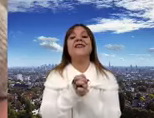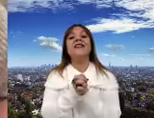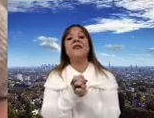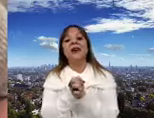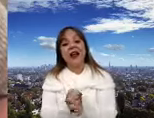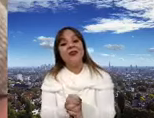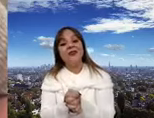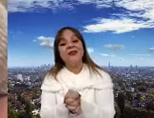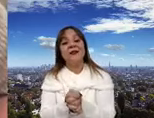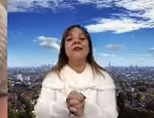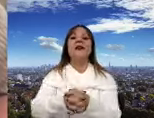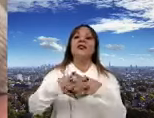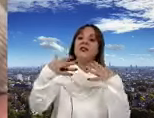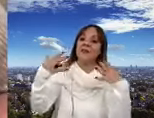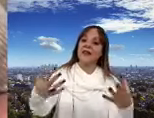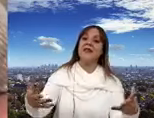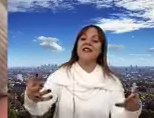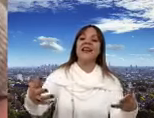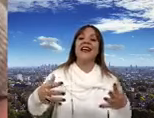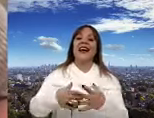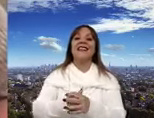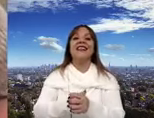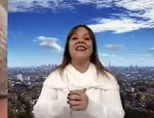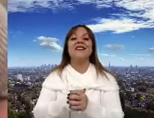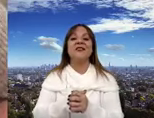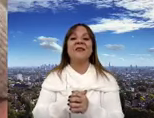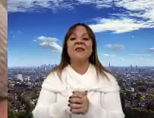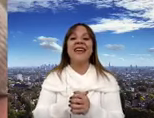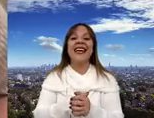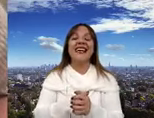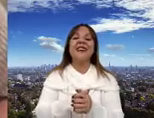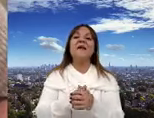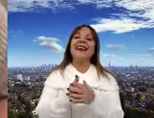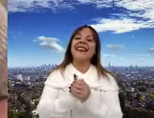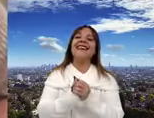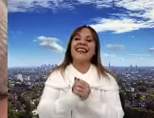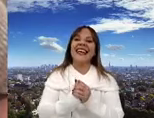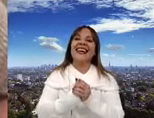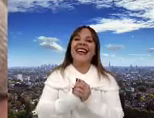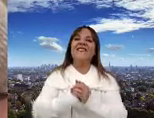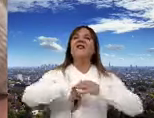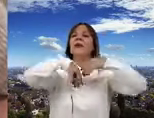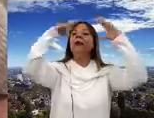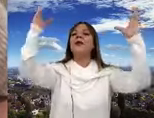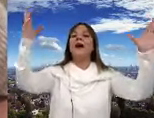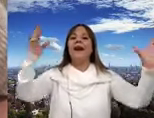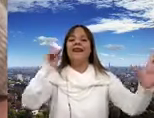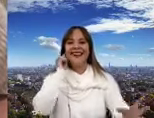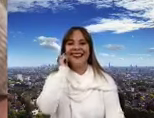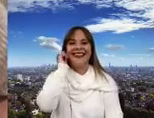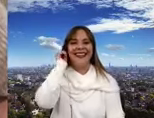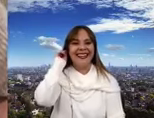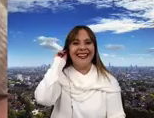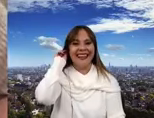Cláudio também. O Cláudio também vai fazer a declaração de amor dele, então é bacana, né? É muito amor no ar.